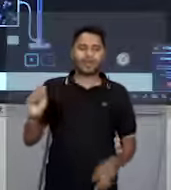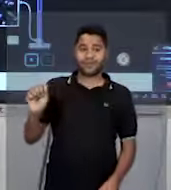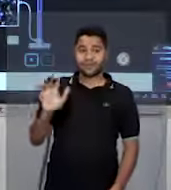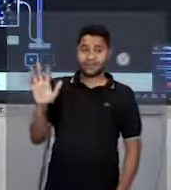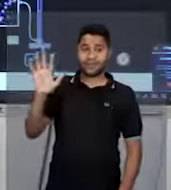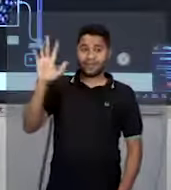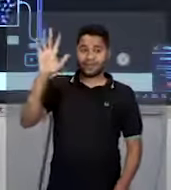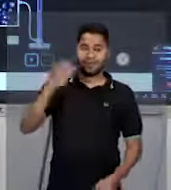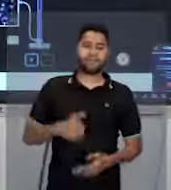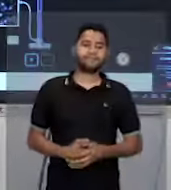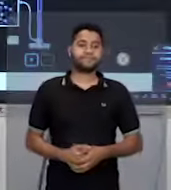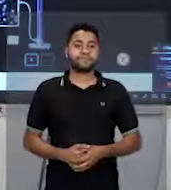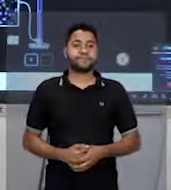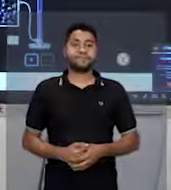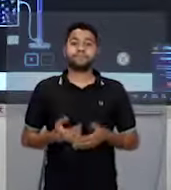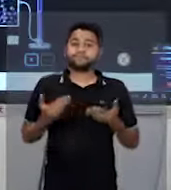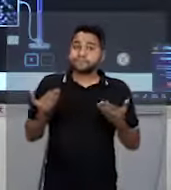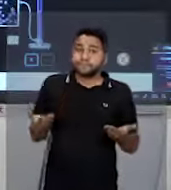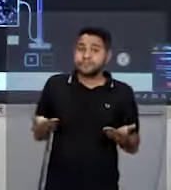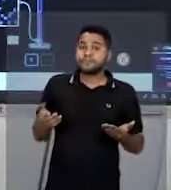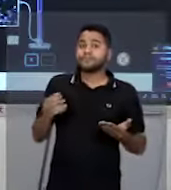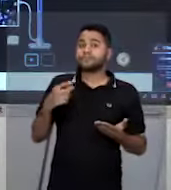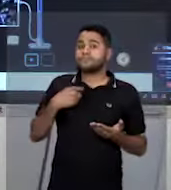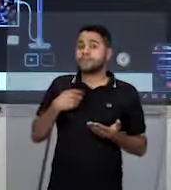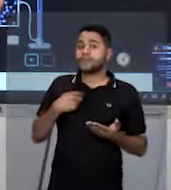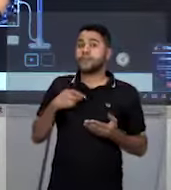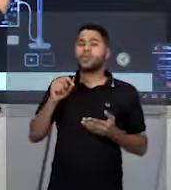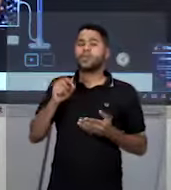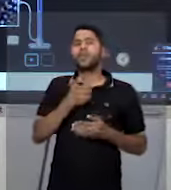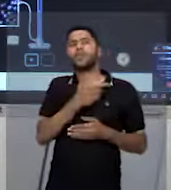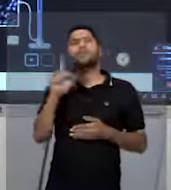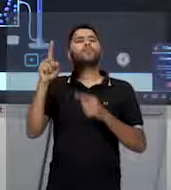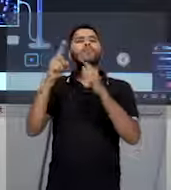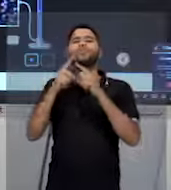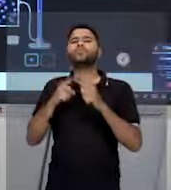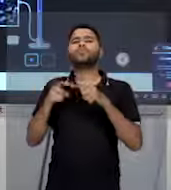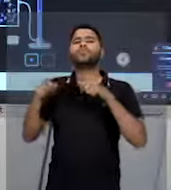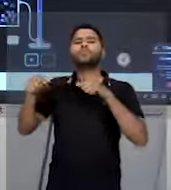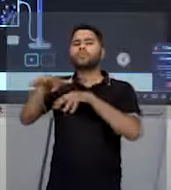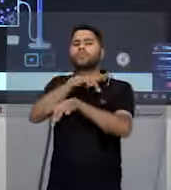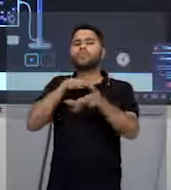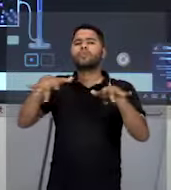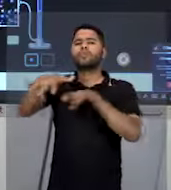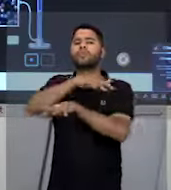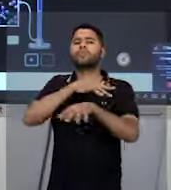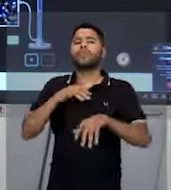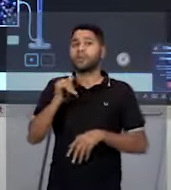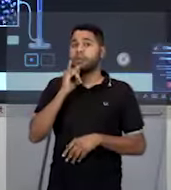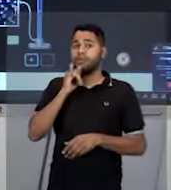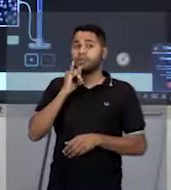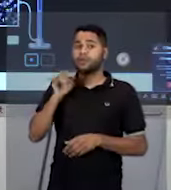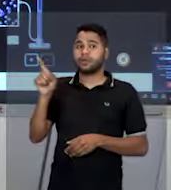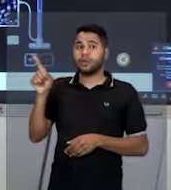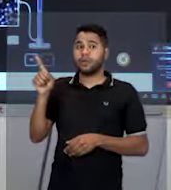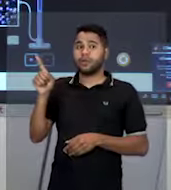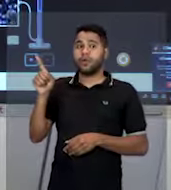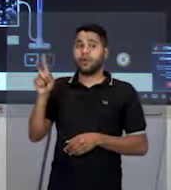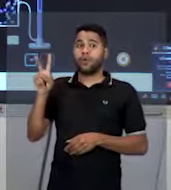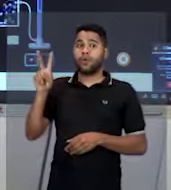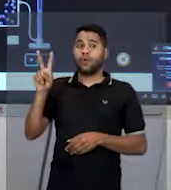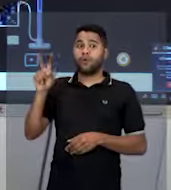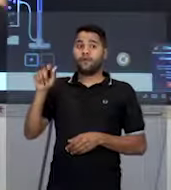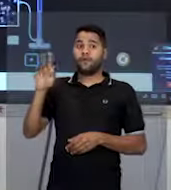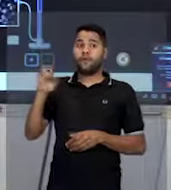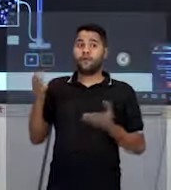gente, certo? E aí, se eu fizer outro tipo de movimento, por exemplo, ao invés de eu deixar o volume